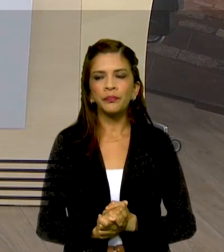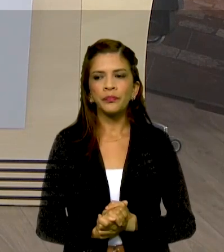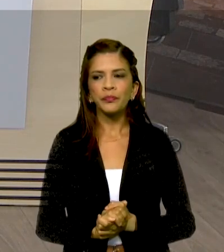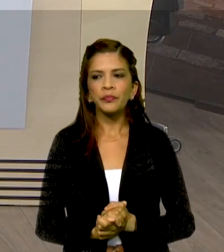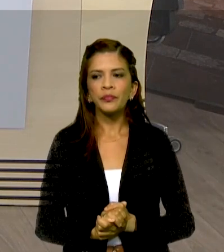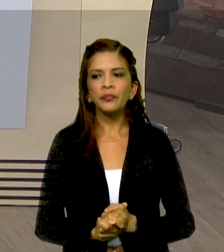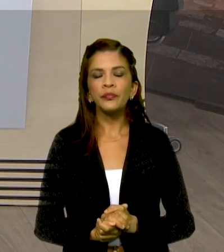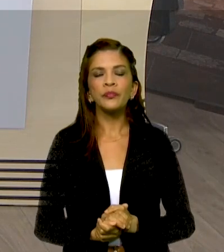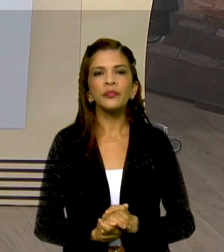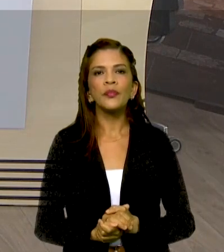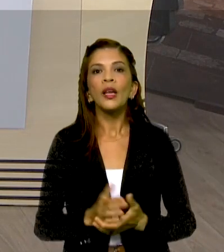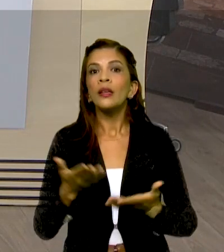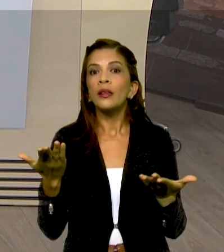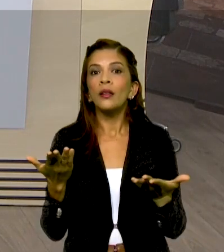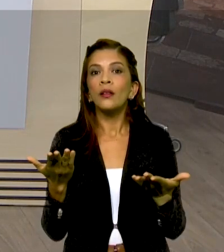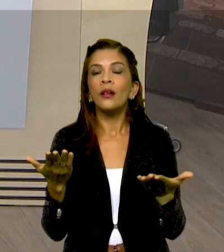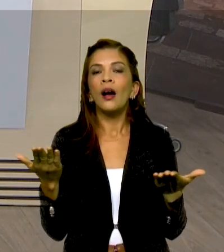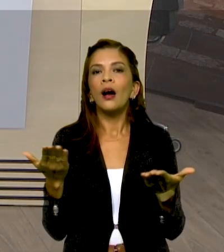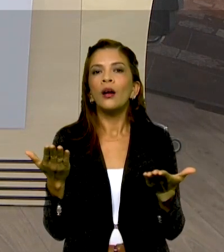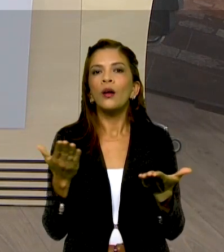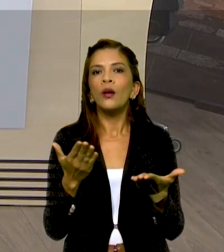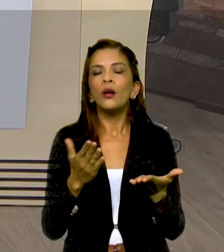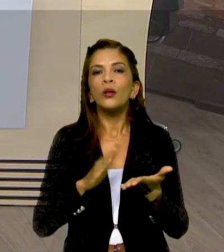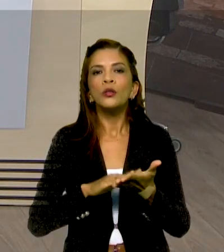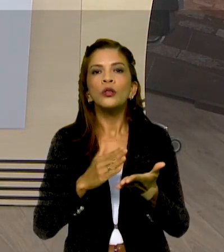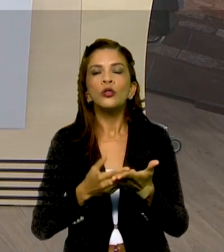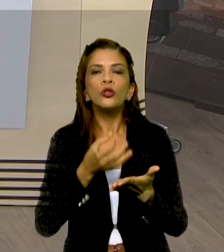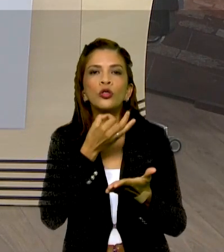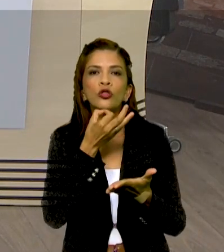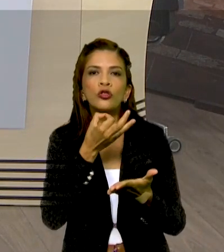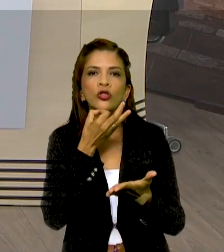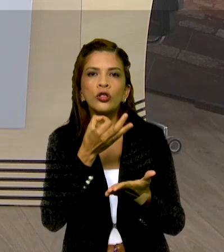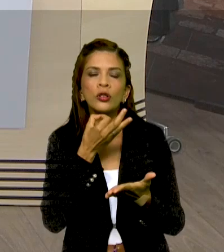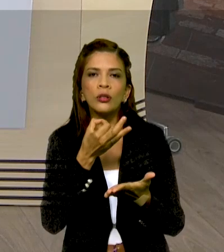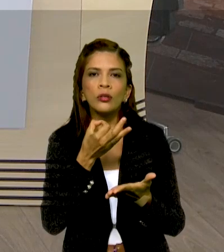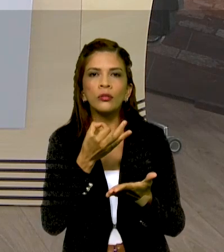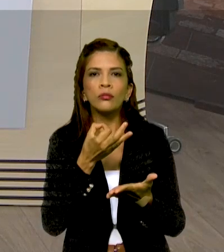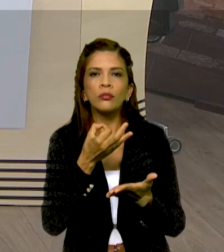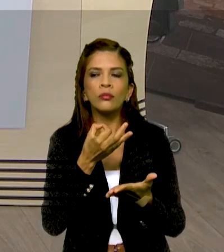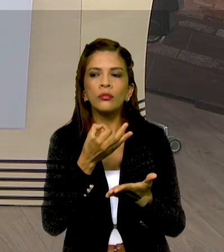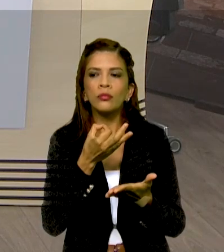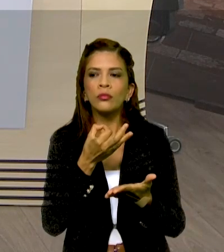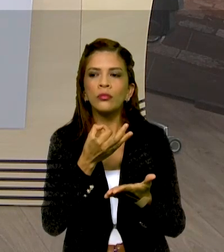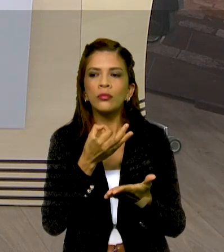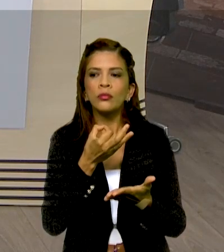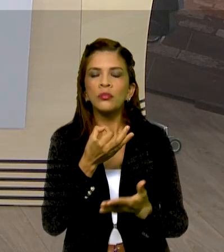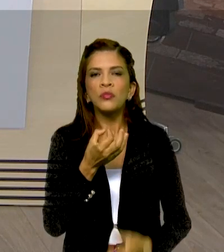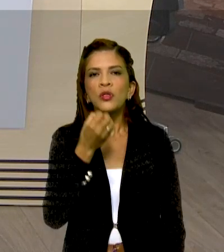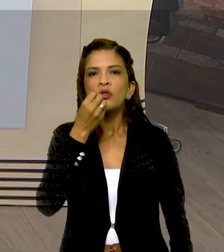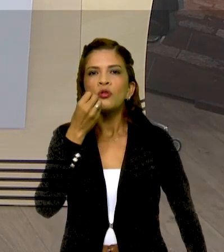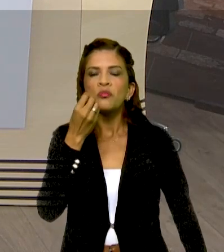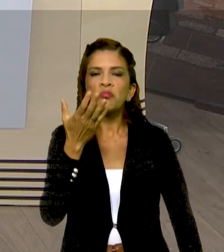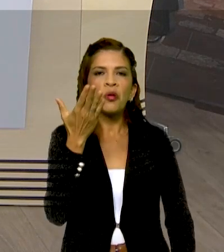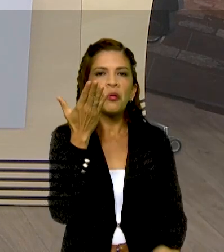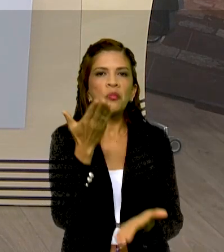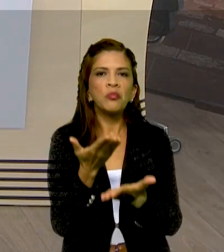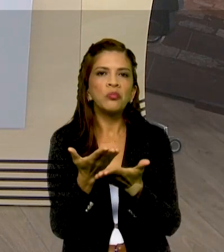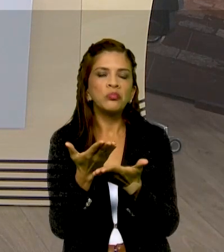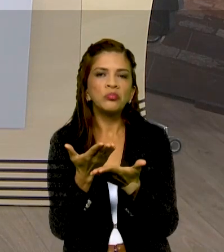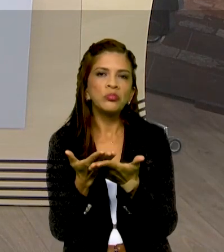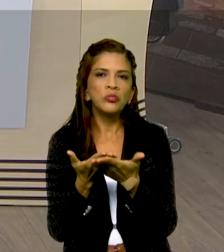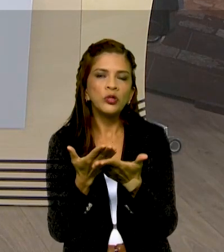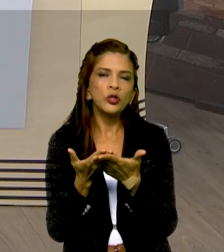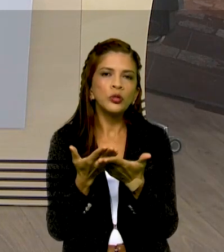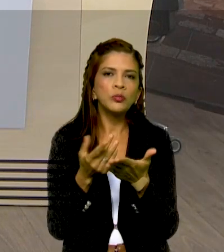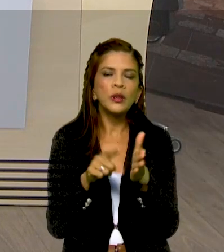agora, tu poderias dar a dica de um bom estudioso para que essa pessoa